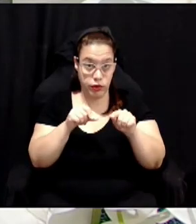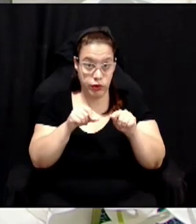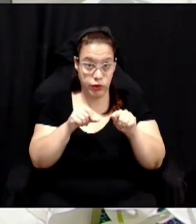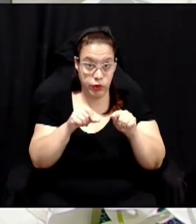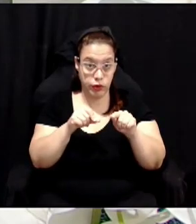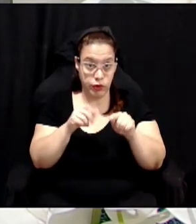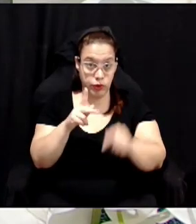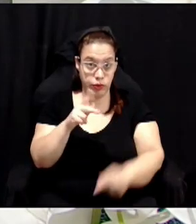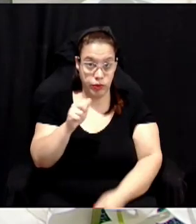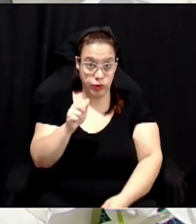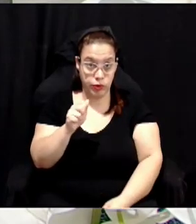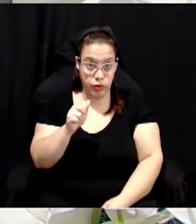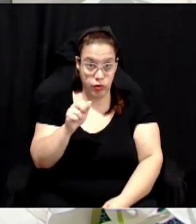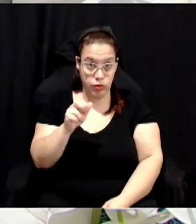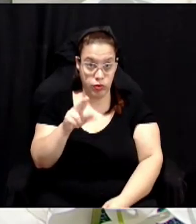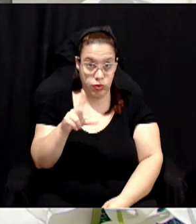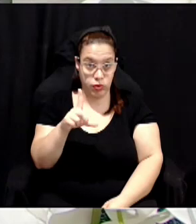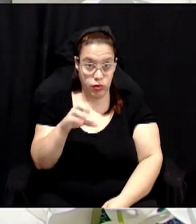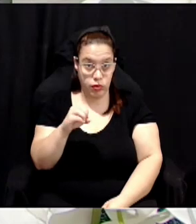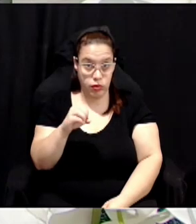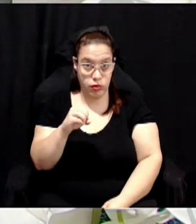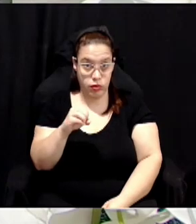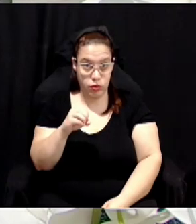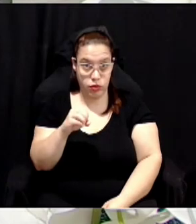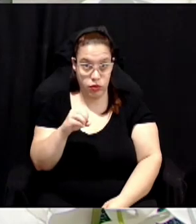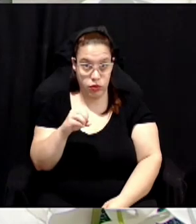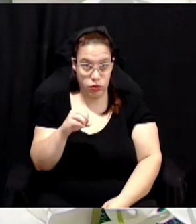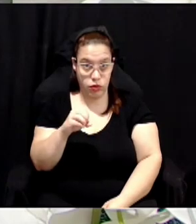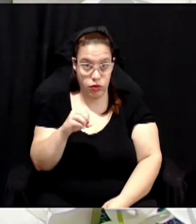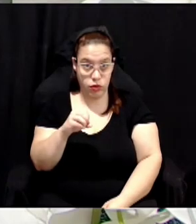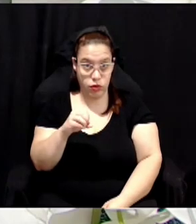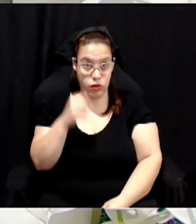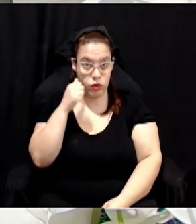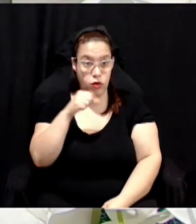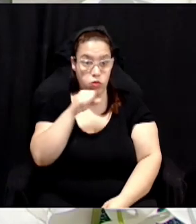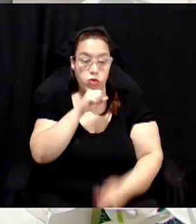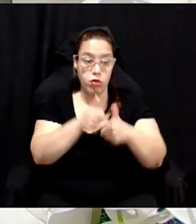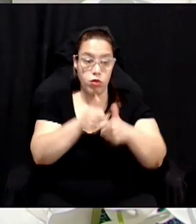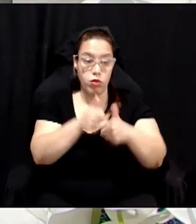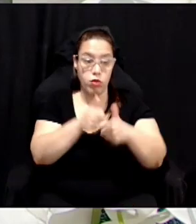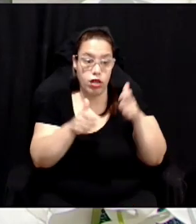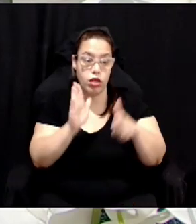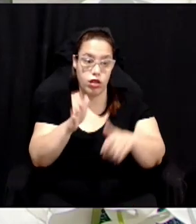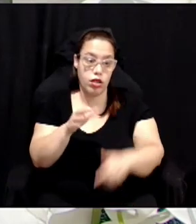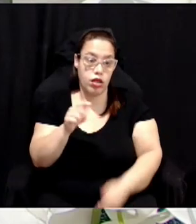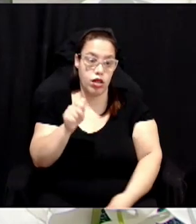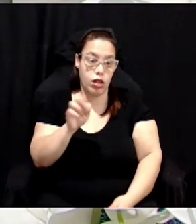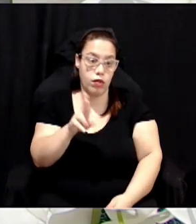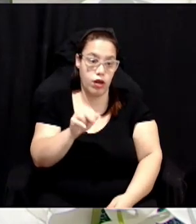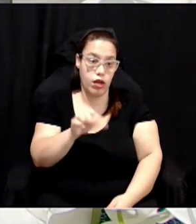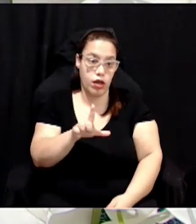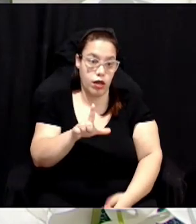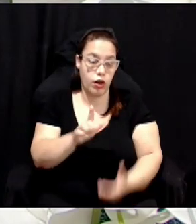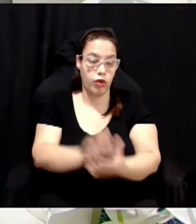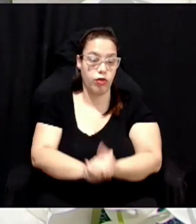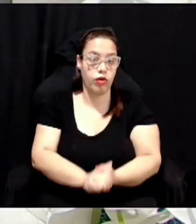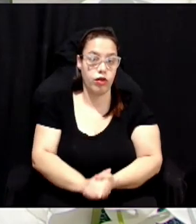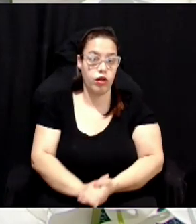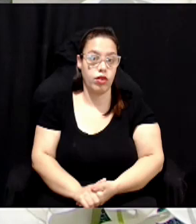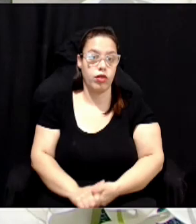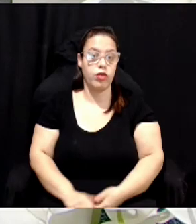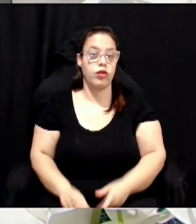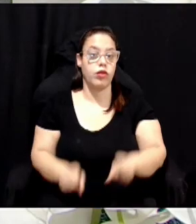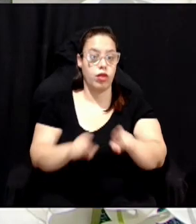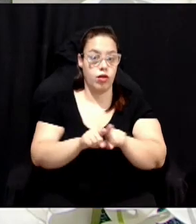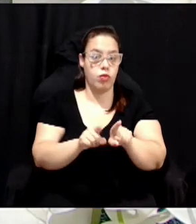César Pinheiro e Os Funerais da Mamãe Grande, o professor já falou, de Gabriel Garcia Marques também.